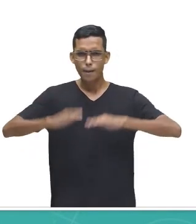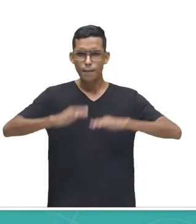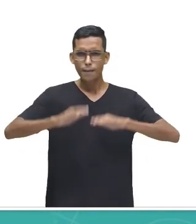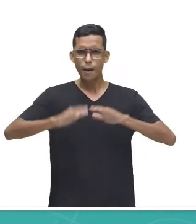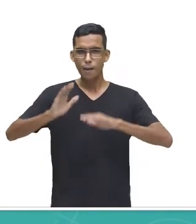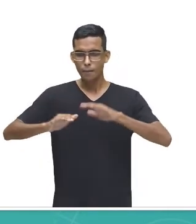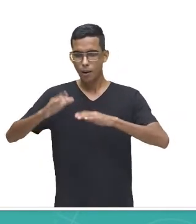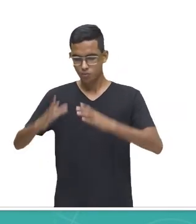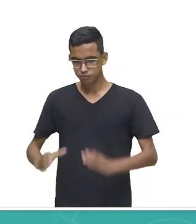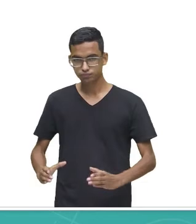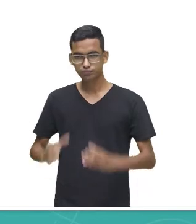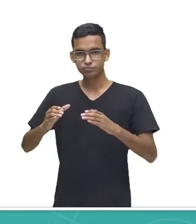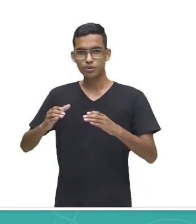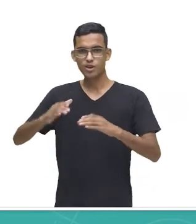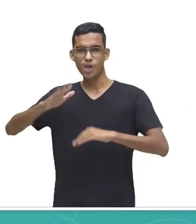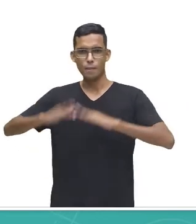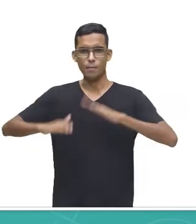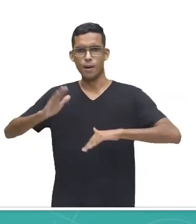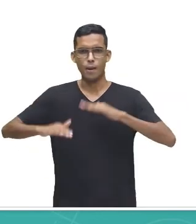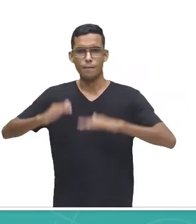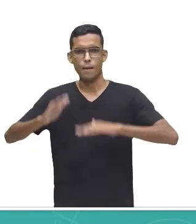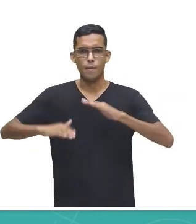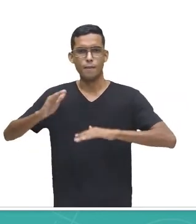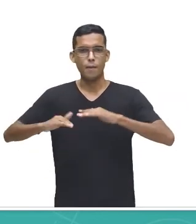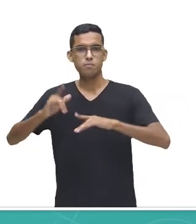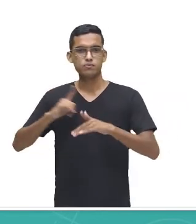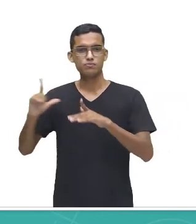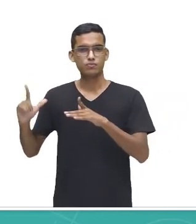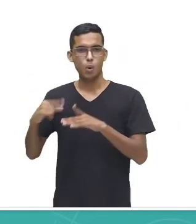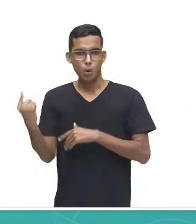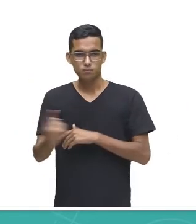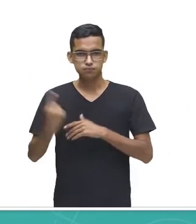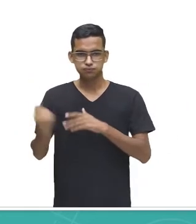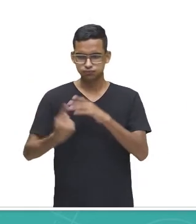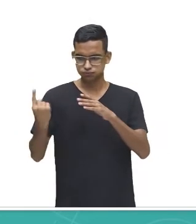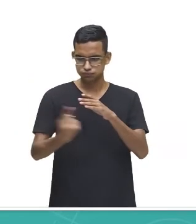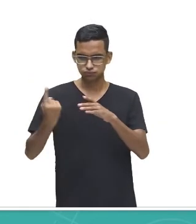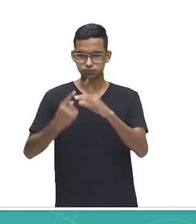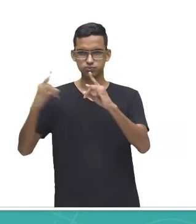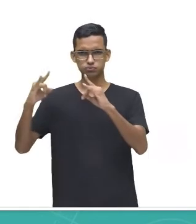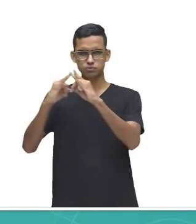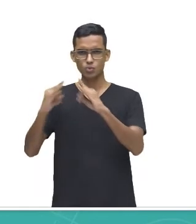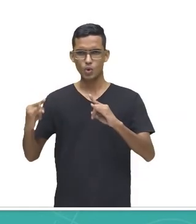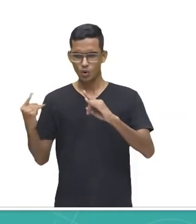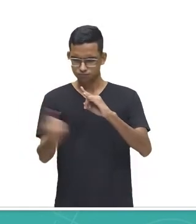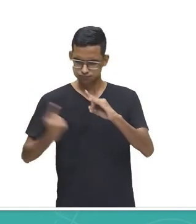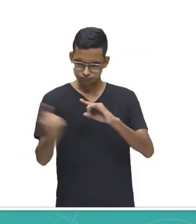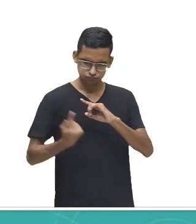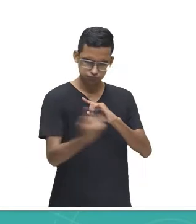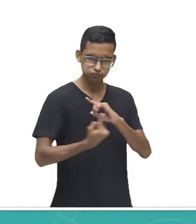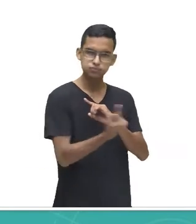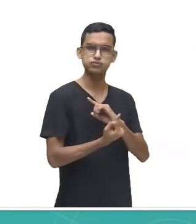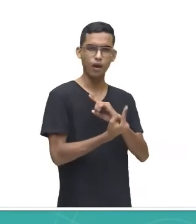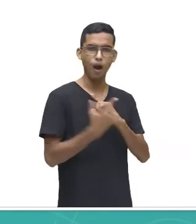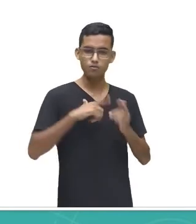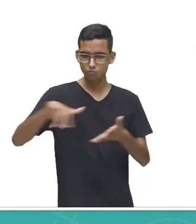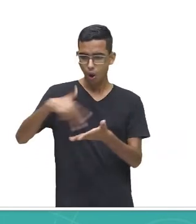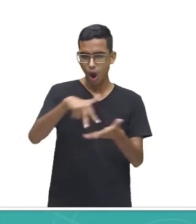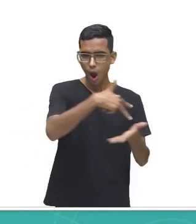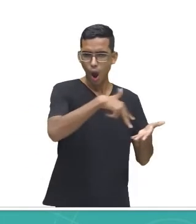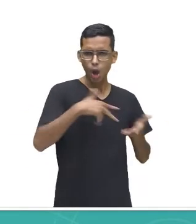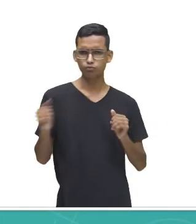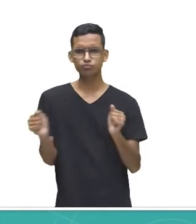olhem aí, ó, ela se rodopiando no terreiro, a entidade toma esta tenda e dança junto com eles.